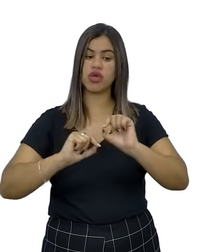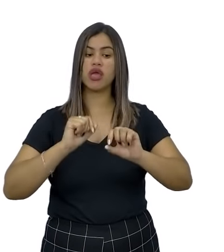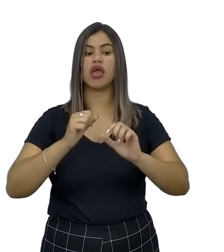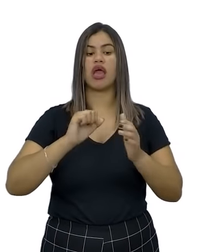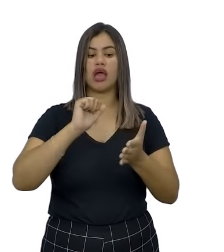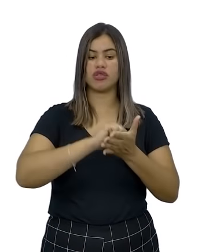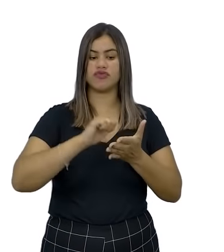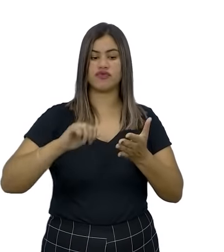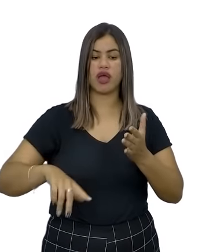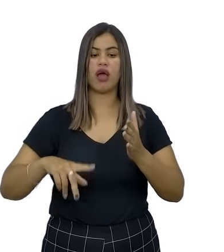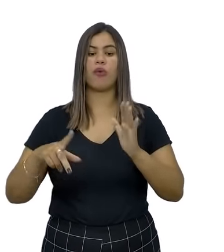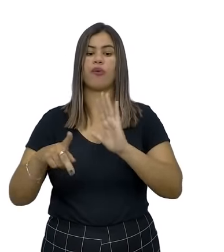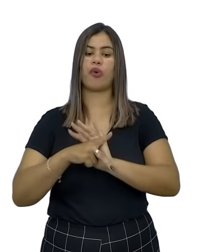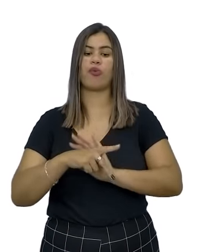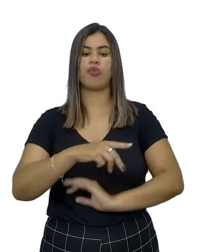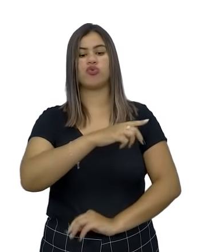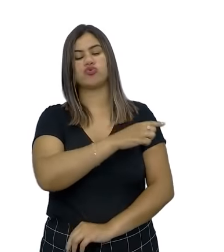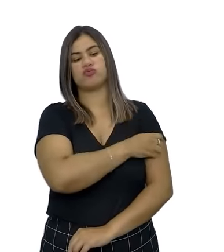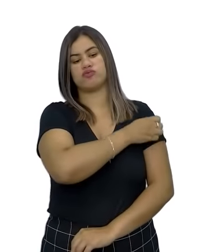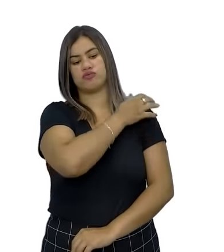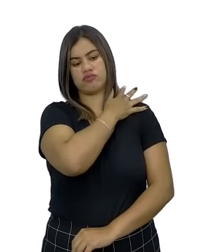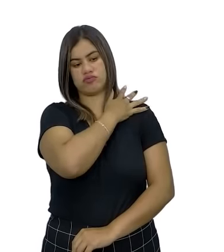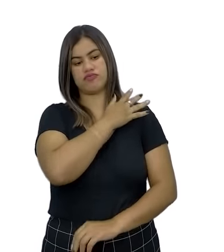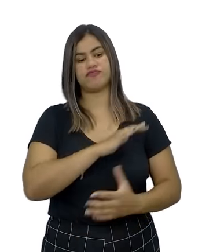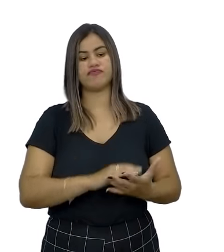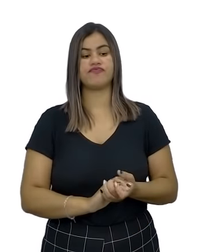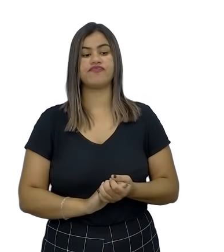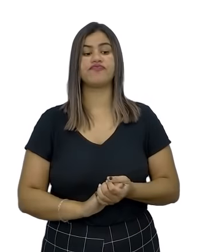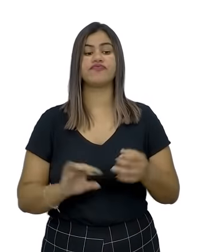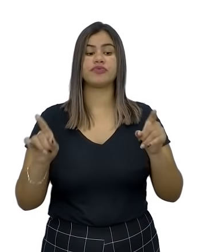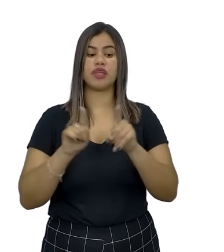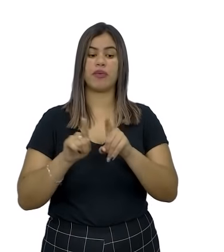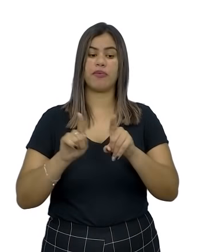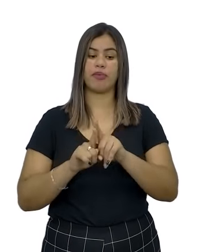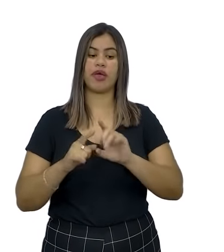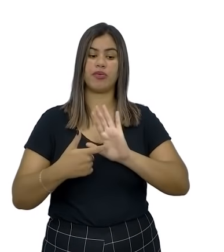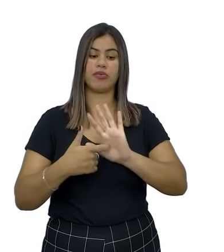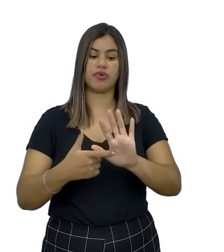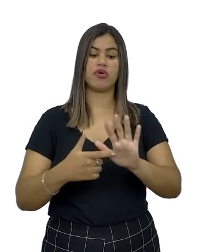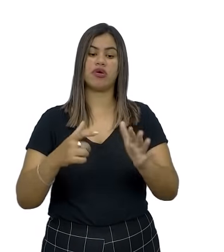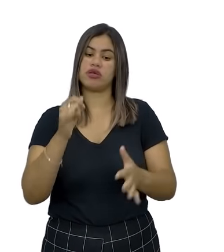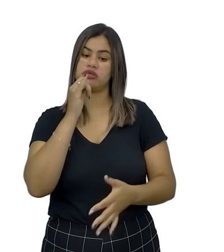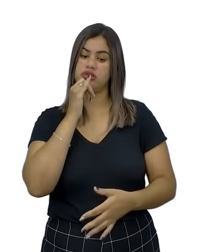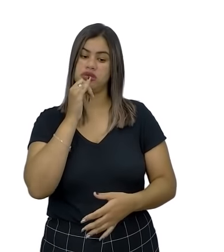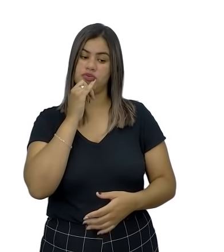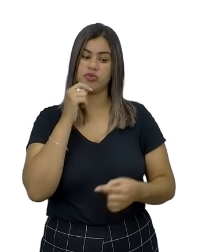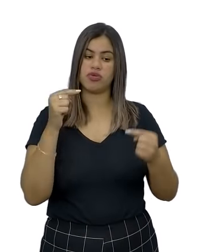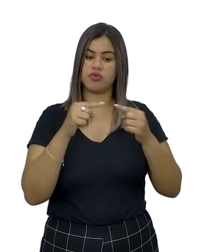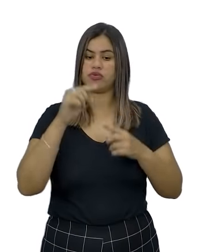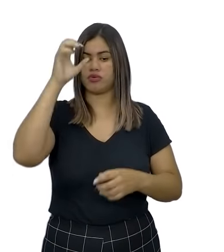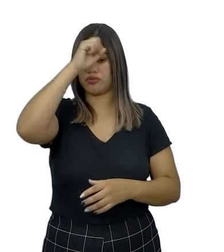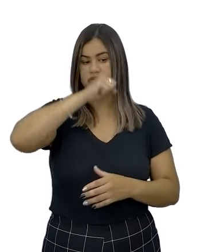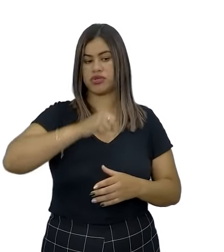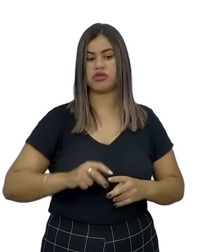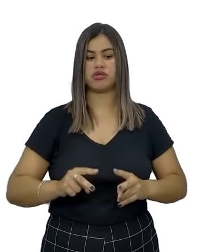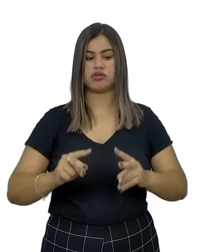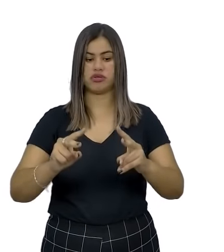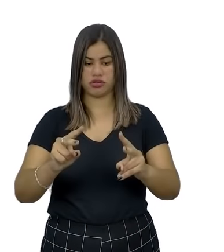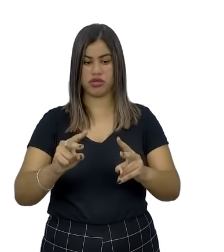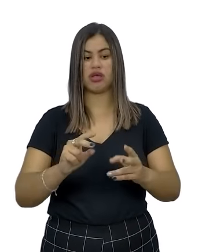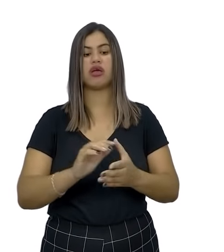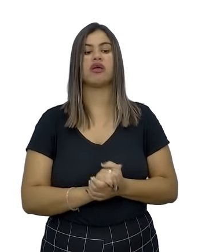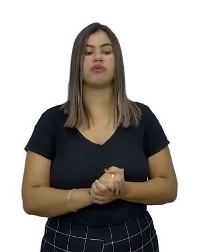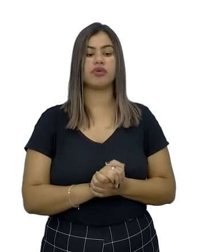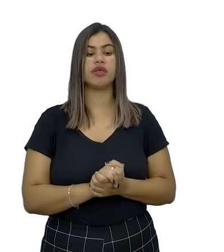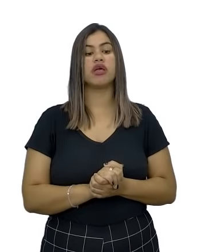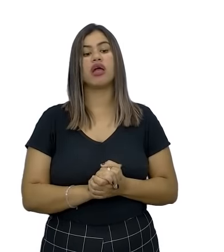atividade dos 4 anos aí do ensino fundamental. Também apontamos alguns exemplos contidos no material do